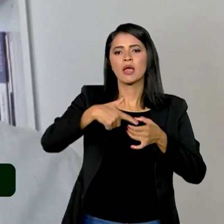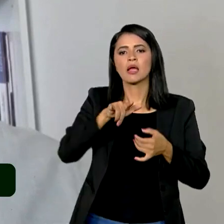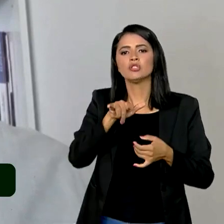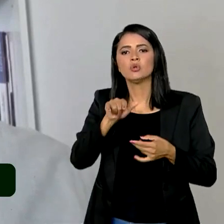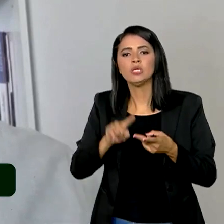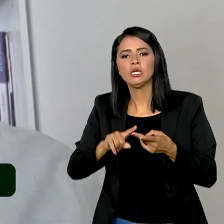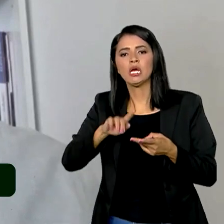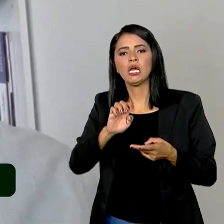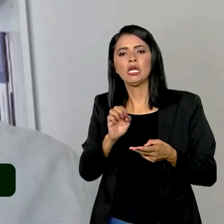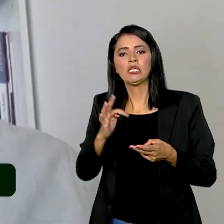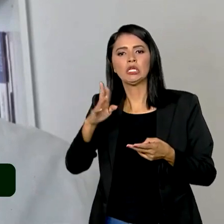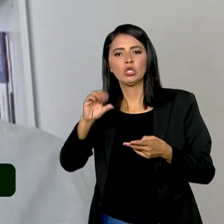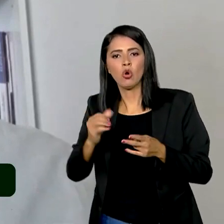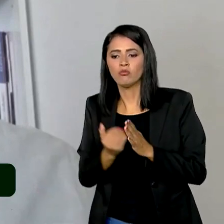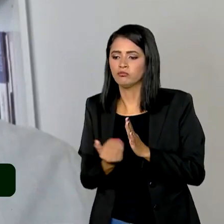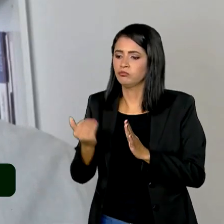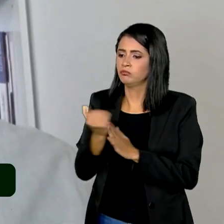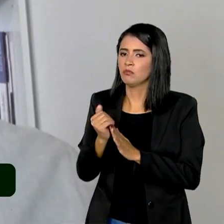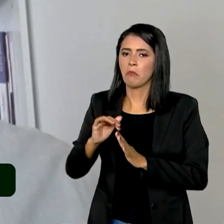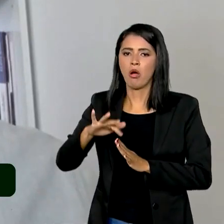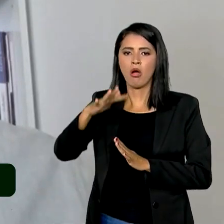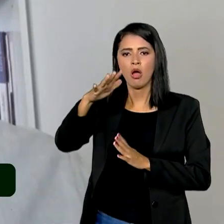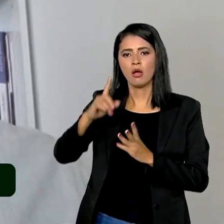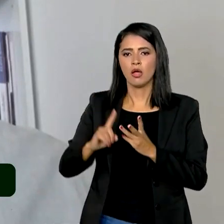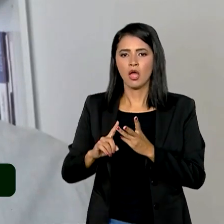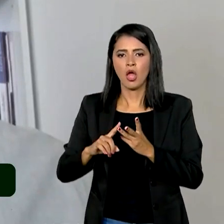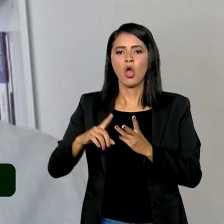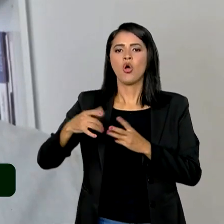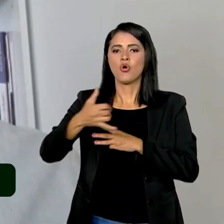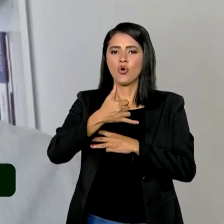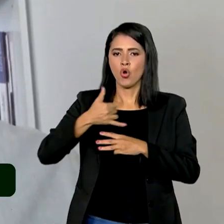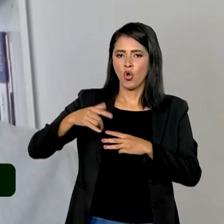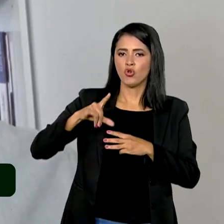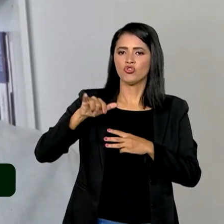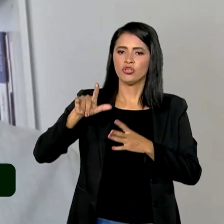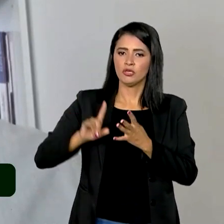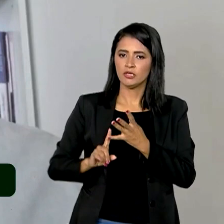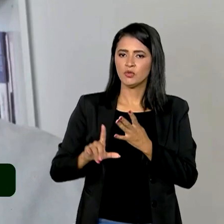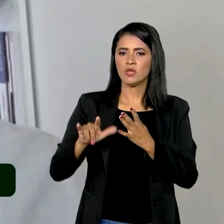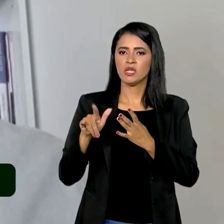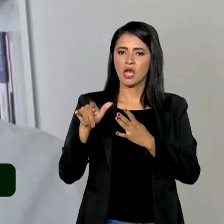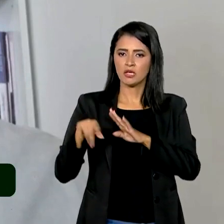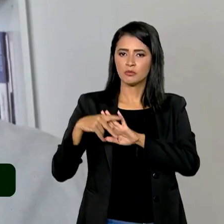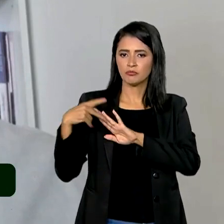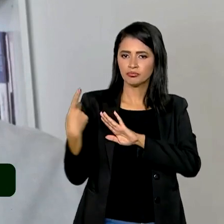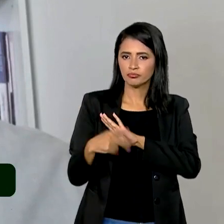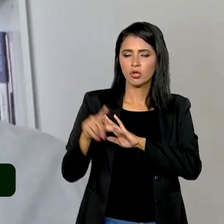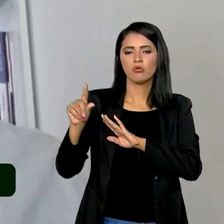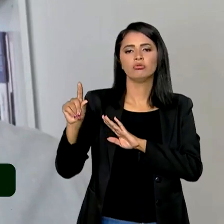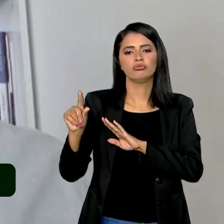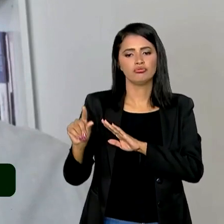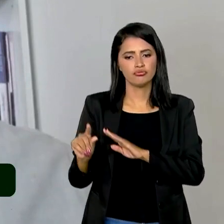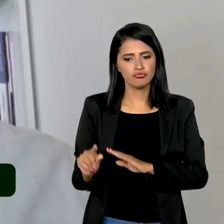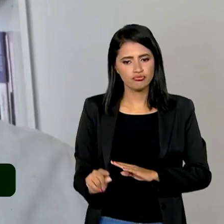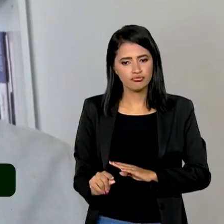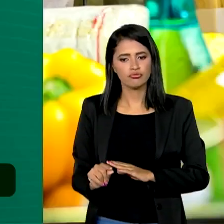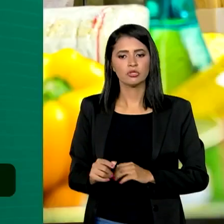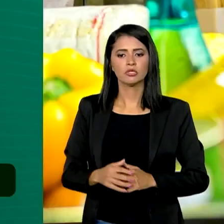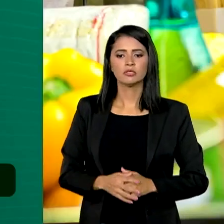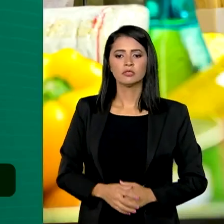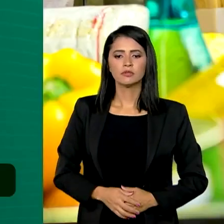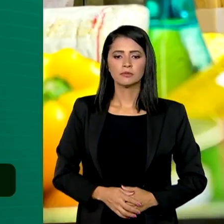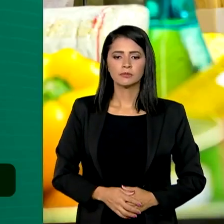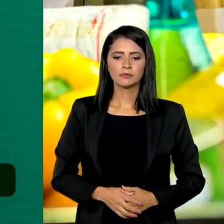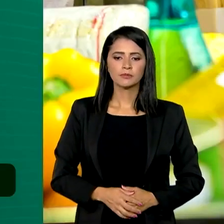e etanol registraram alta, enquanto que óleo diesel e gás veicular tiveram quedas de preços.